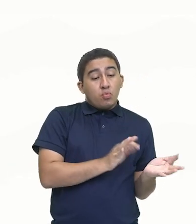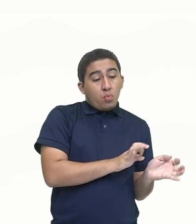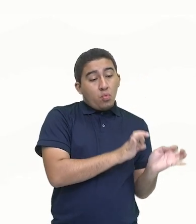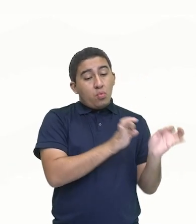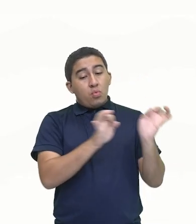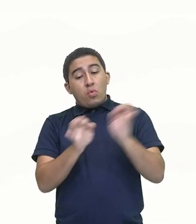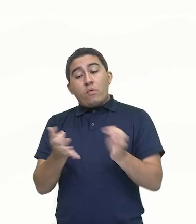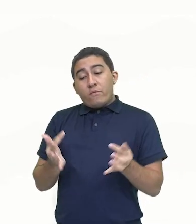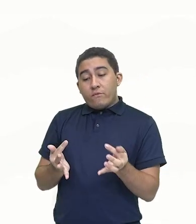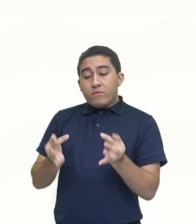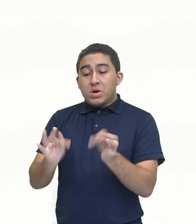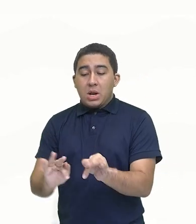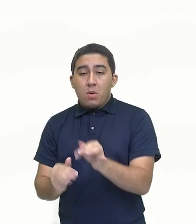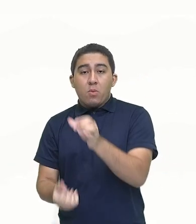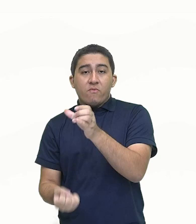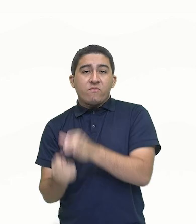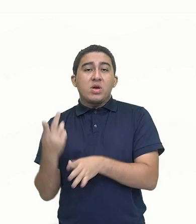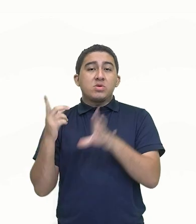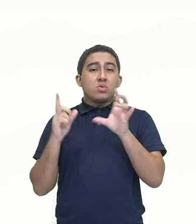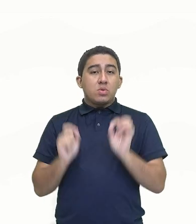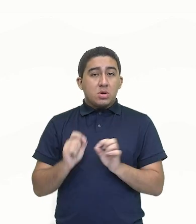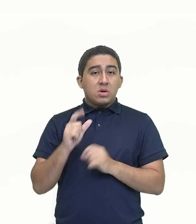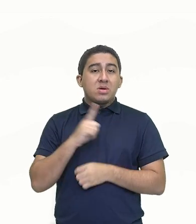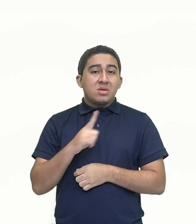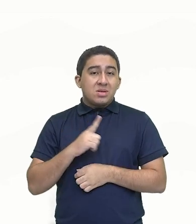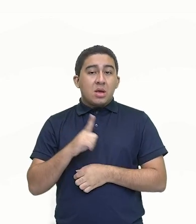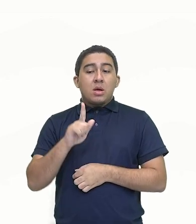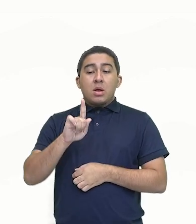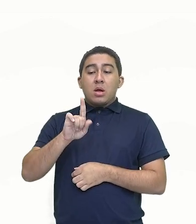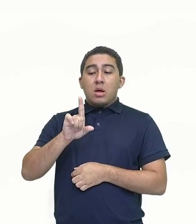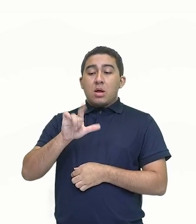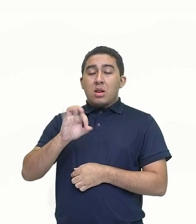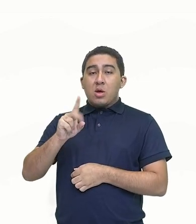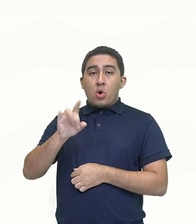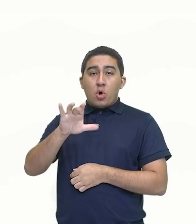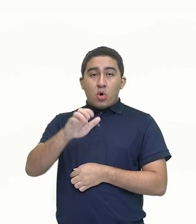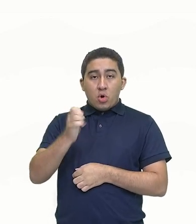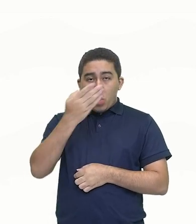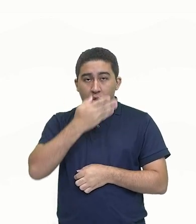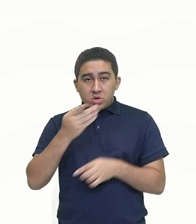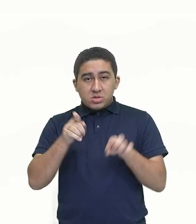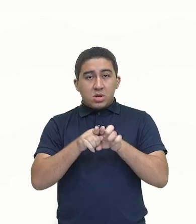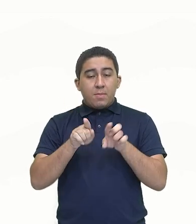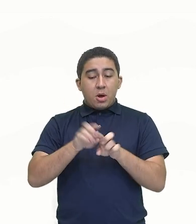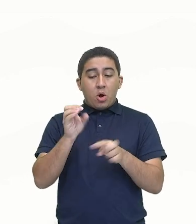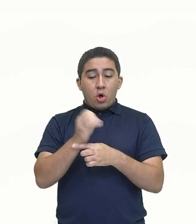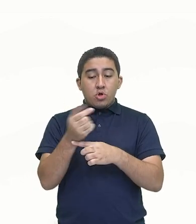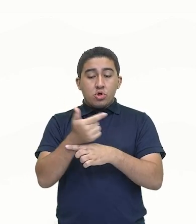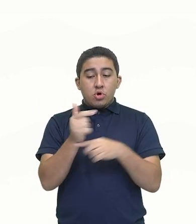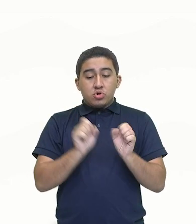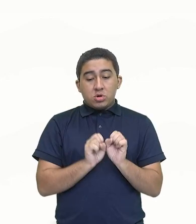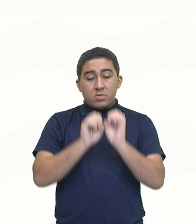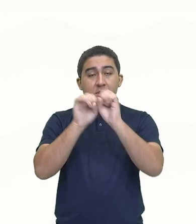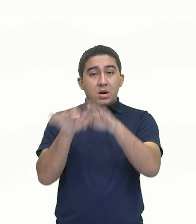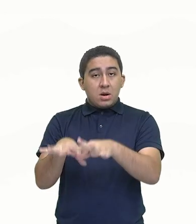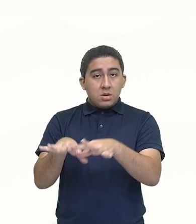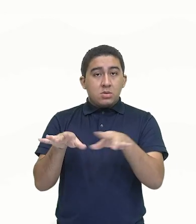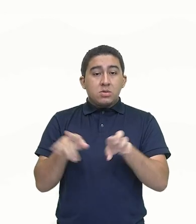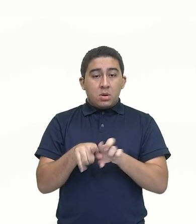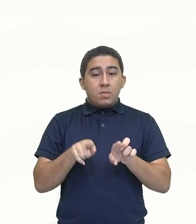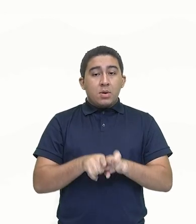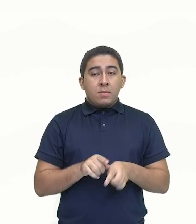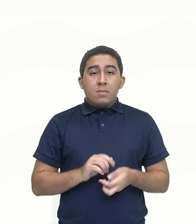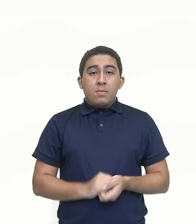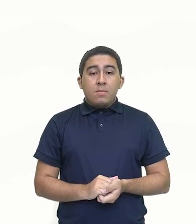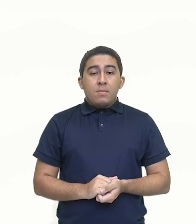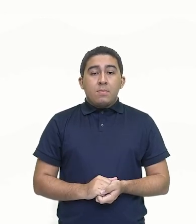reação, vão ser produzidos glicose, vão ser produzidos oxigênio que vai ser liberado, gás oxigênio que vai ser liberado